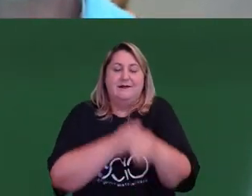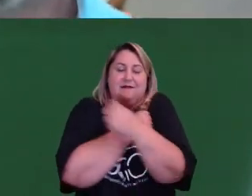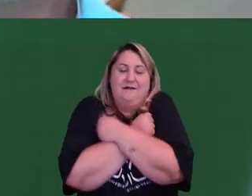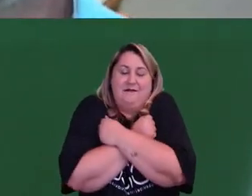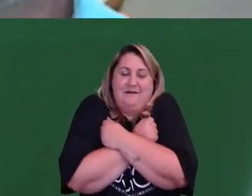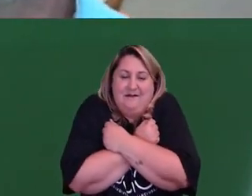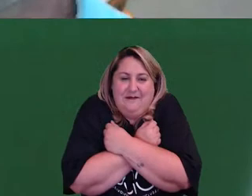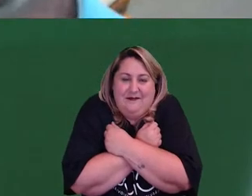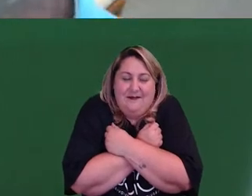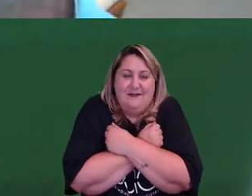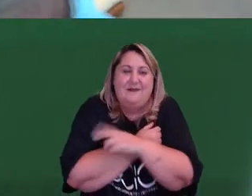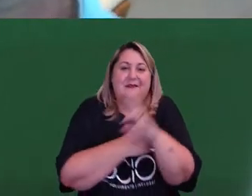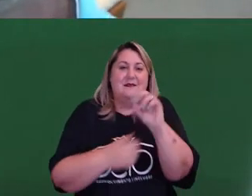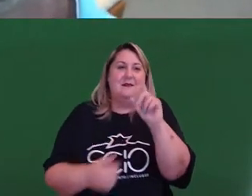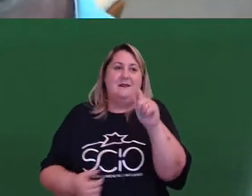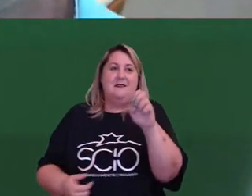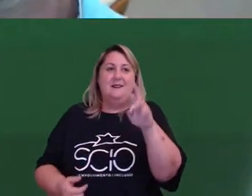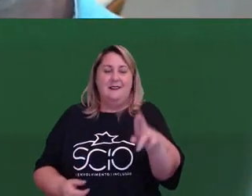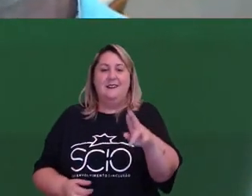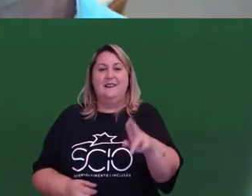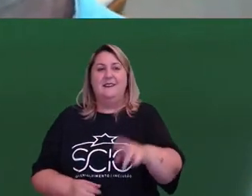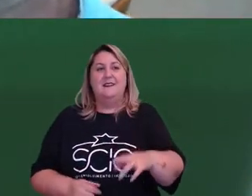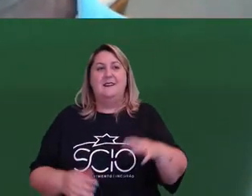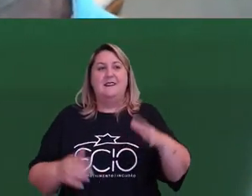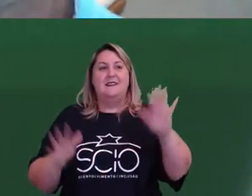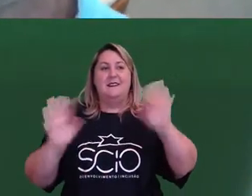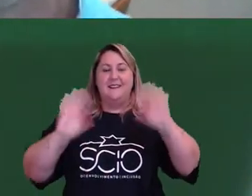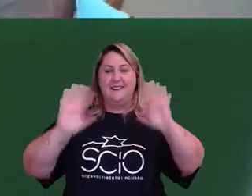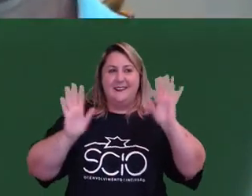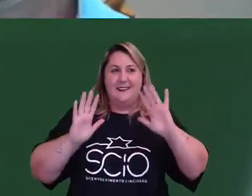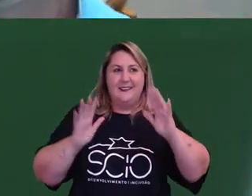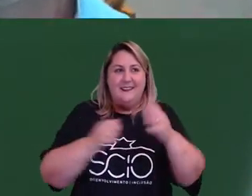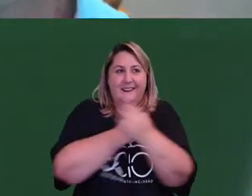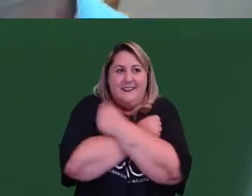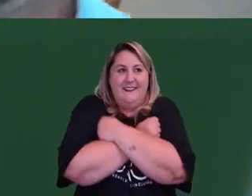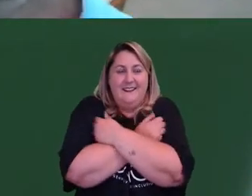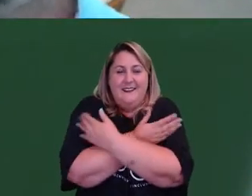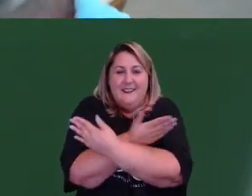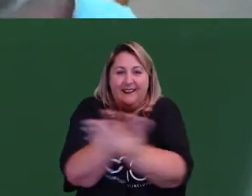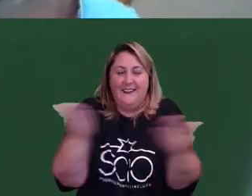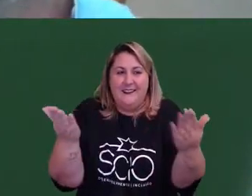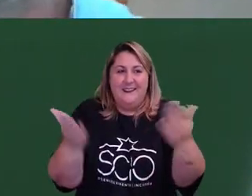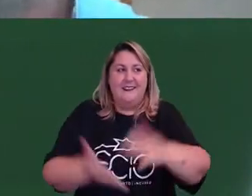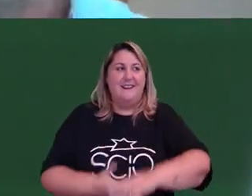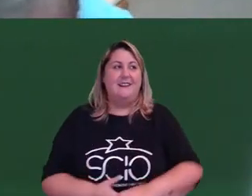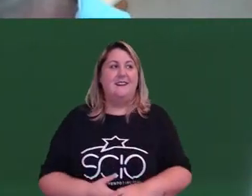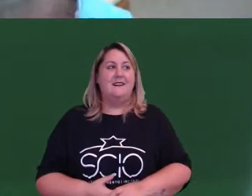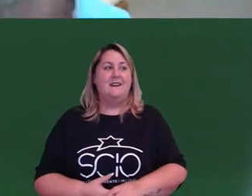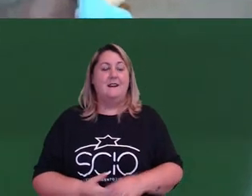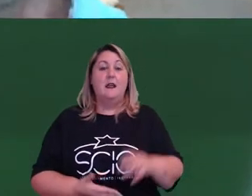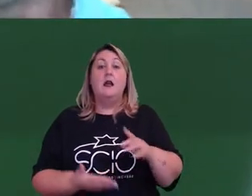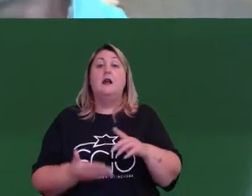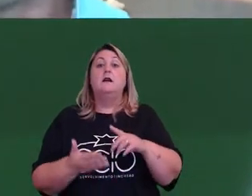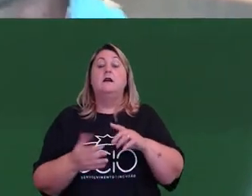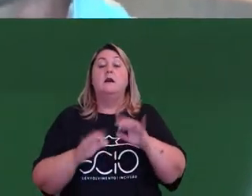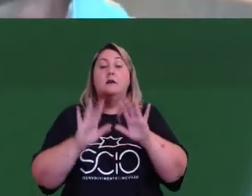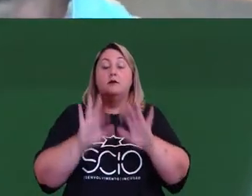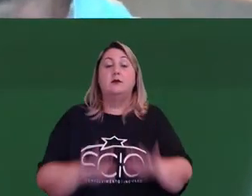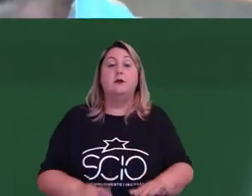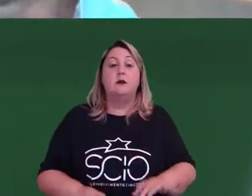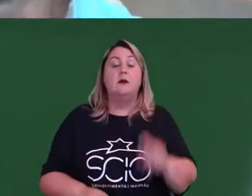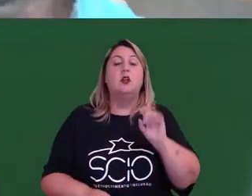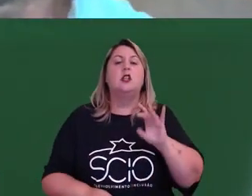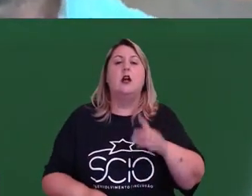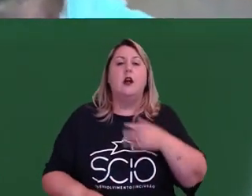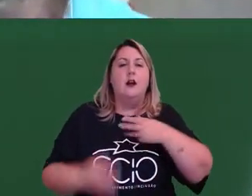Um grande abraço para o Roger aí também. Valeu, Luiz, um abraço a todos vocês. Valeu, a galera que está aqui no chat comigo, falando